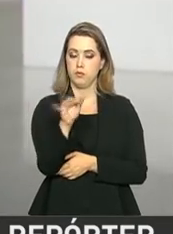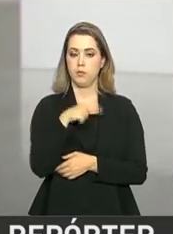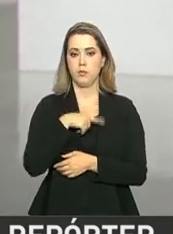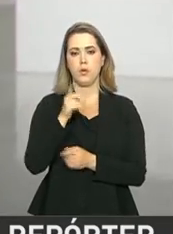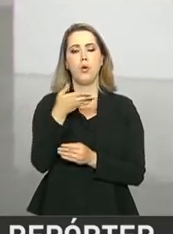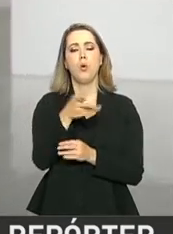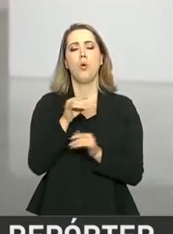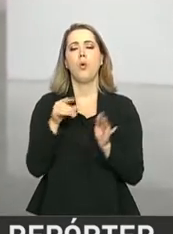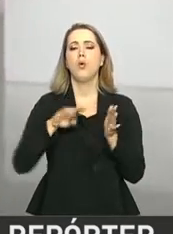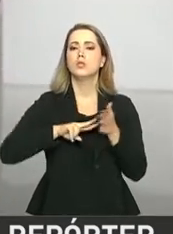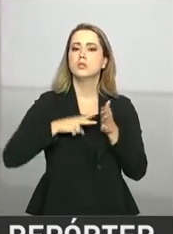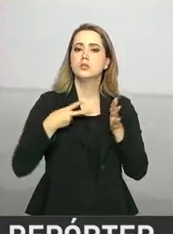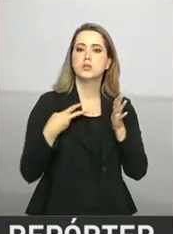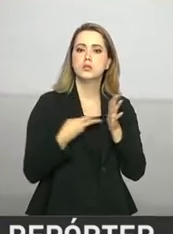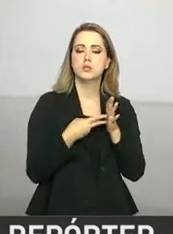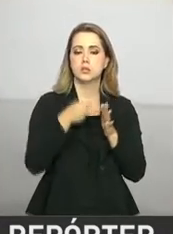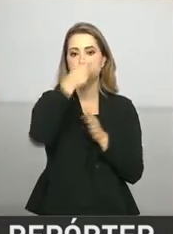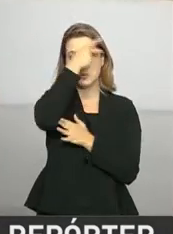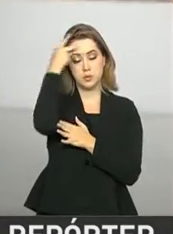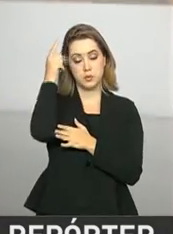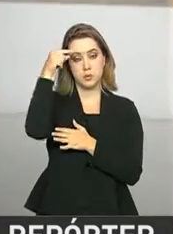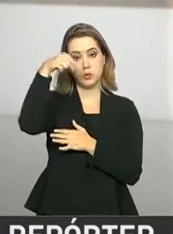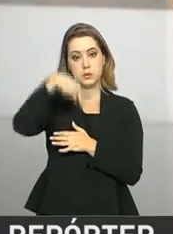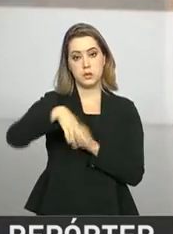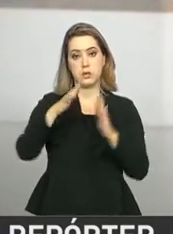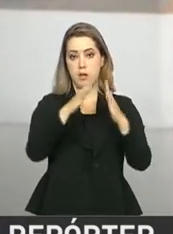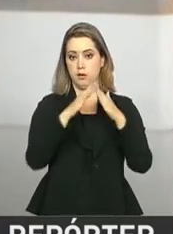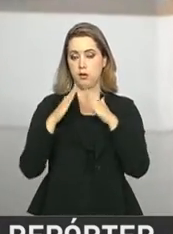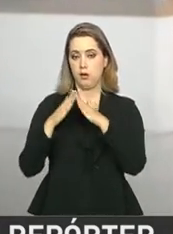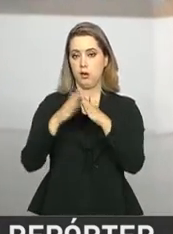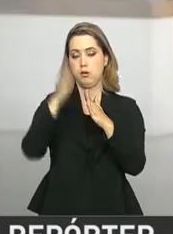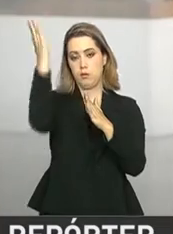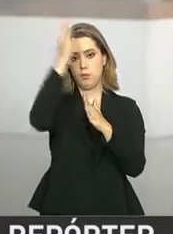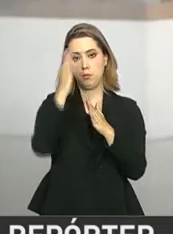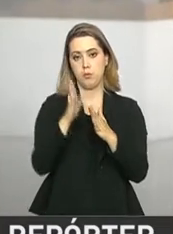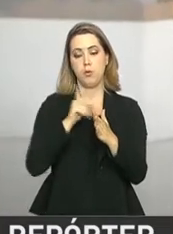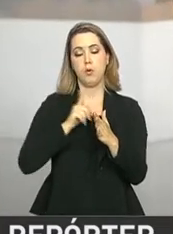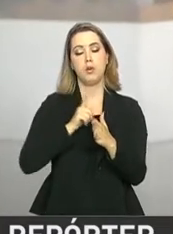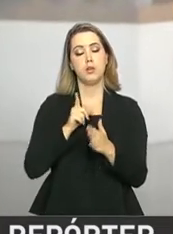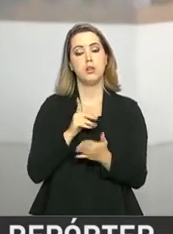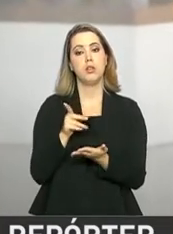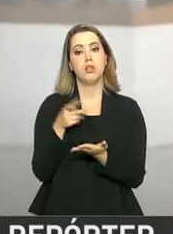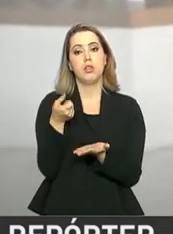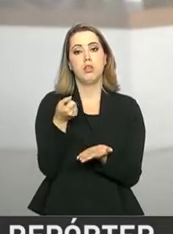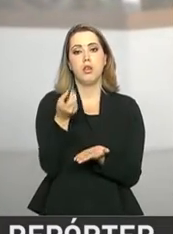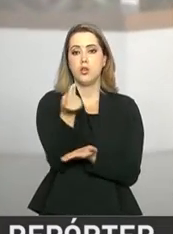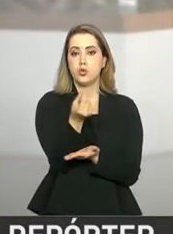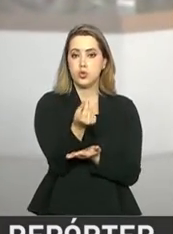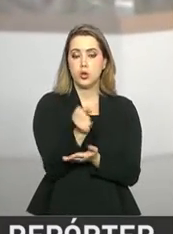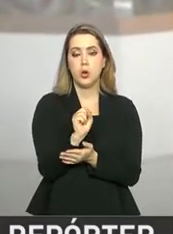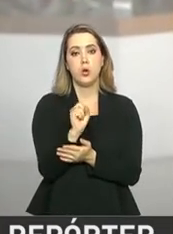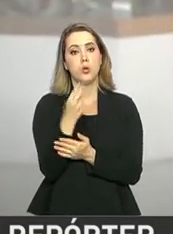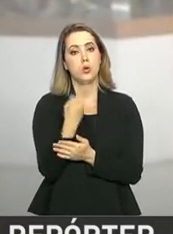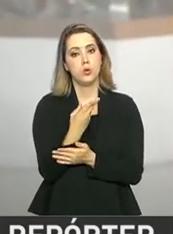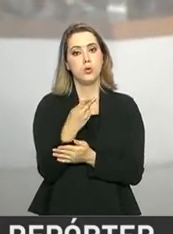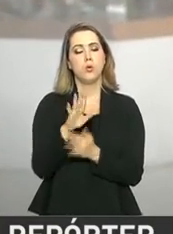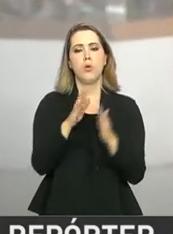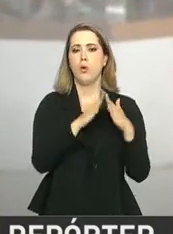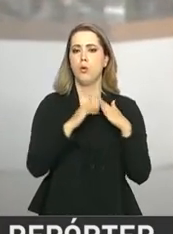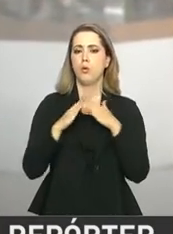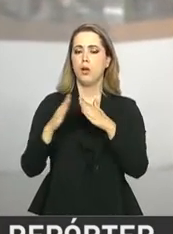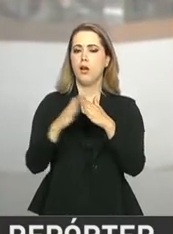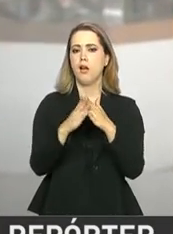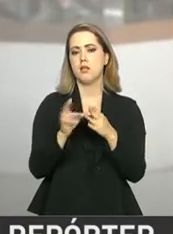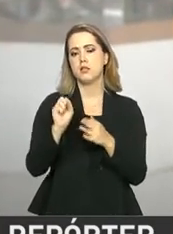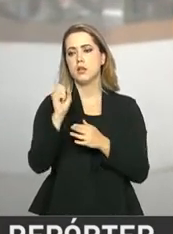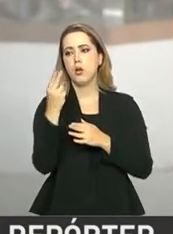residentes no país em dezembro de 2014 que tenham sido proprietários ou titulares de ativos, bens ou direitos